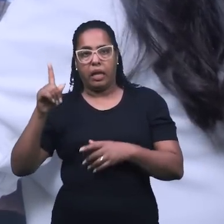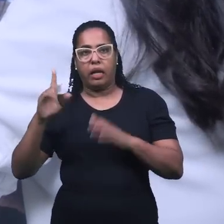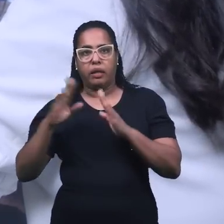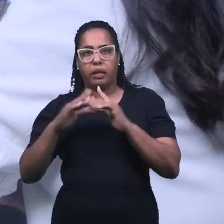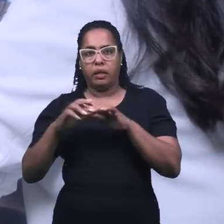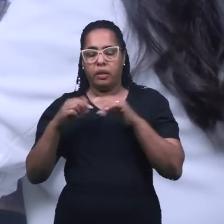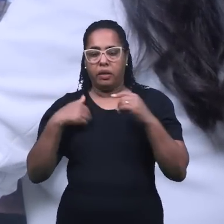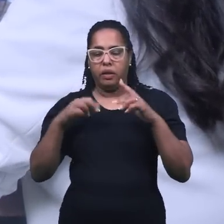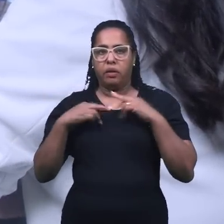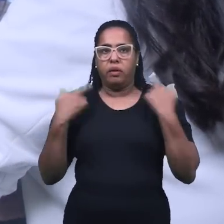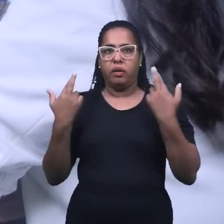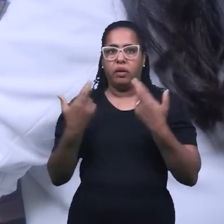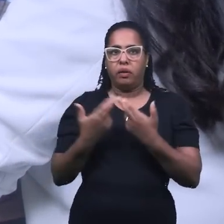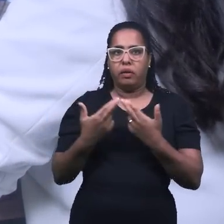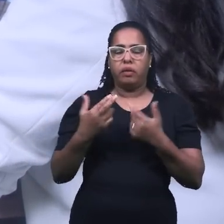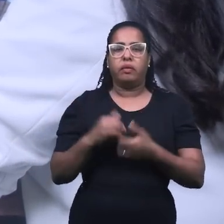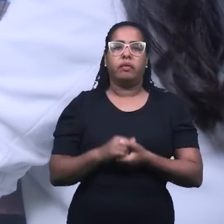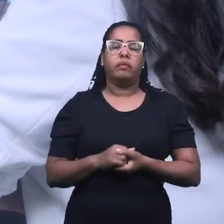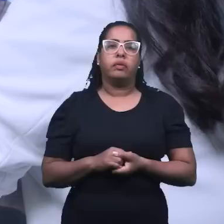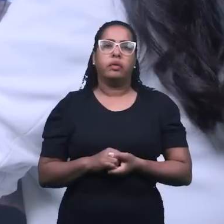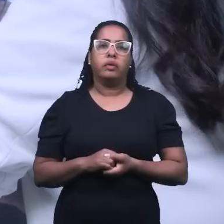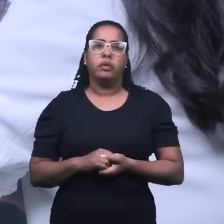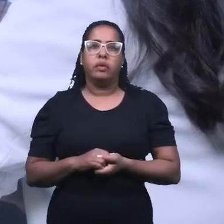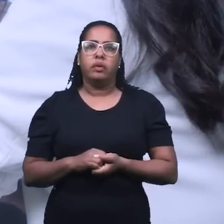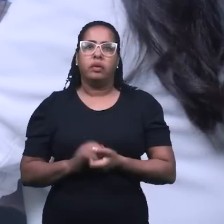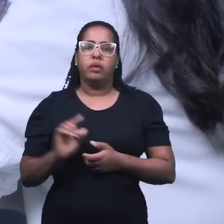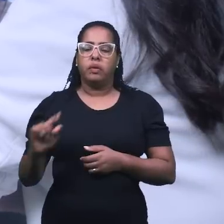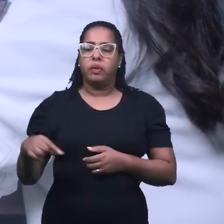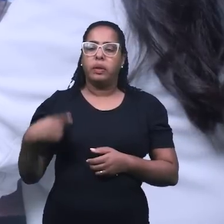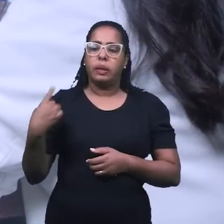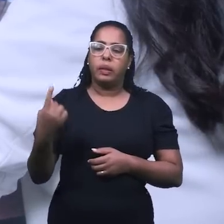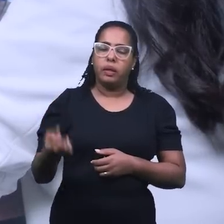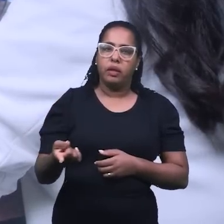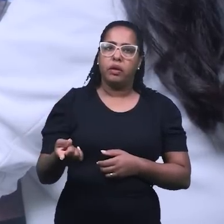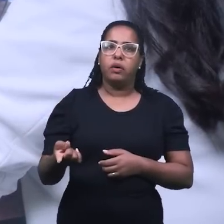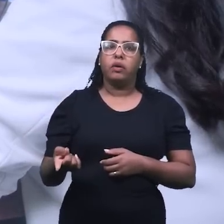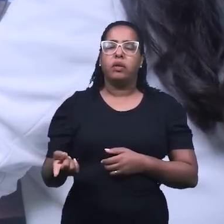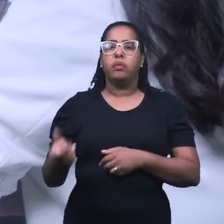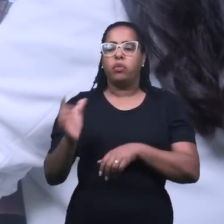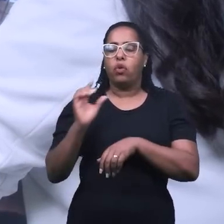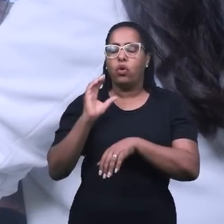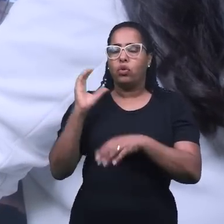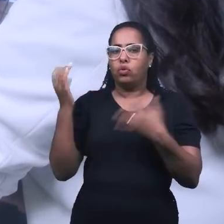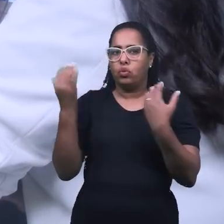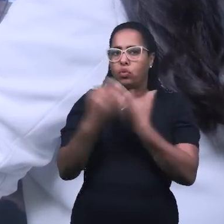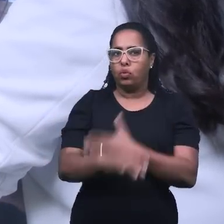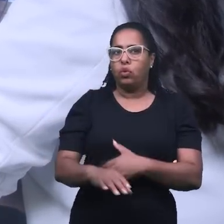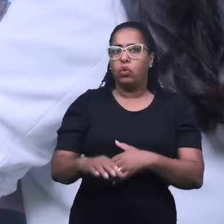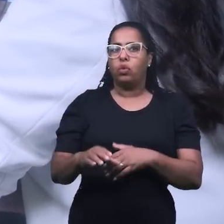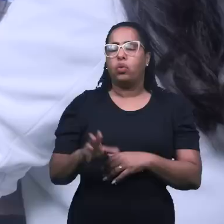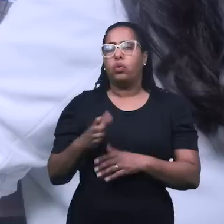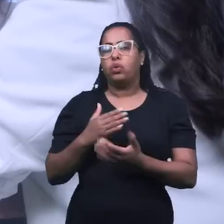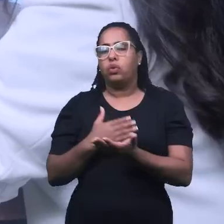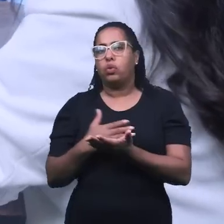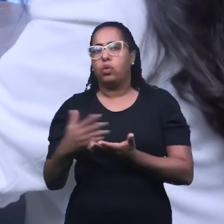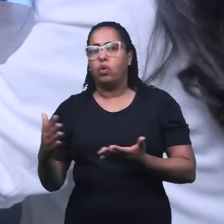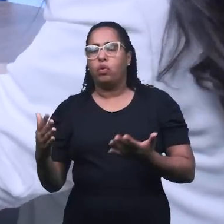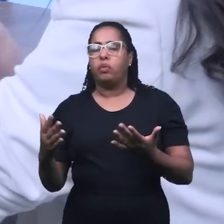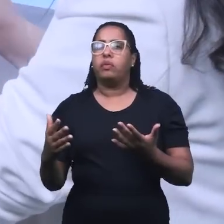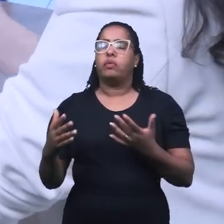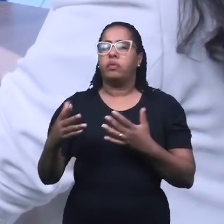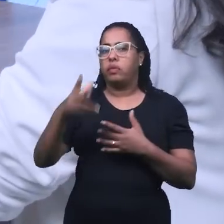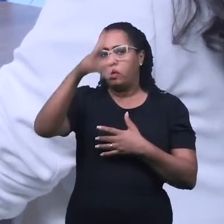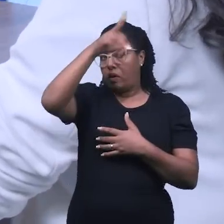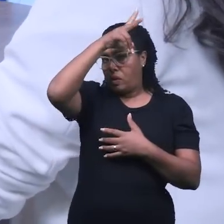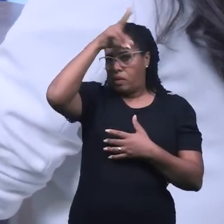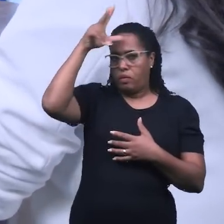reunia. E aí, depois disso, eu fiz o concurso. Eu entrei na Prefeitura de Vitória em julho